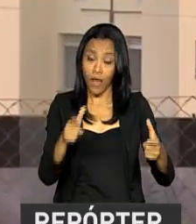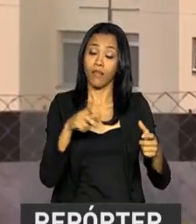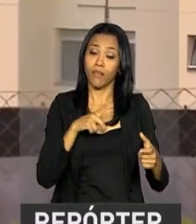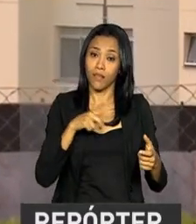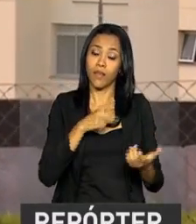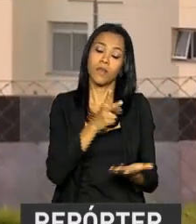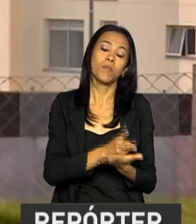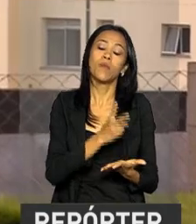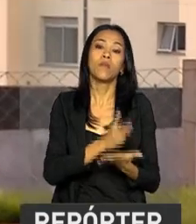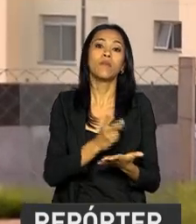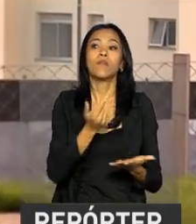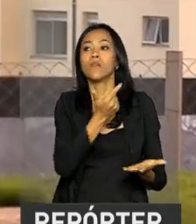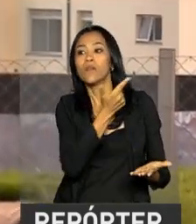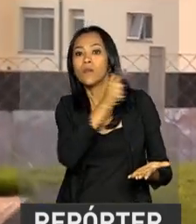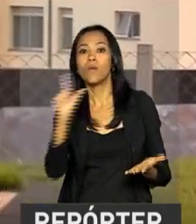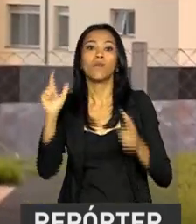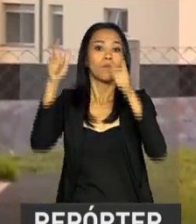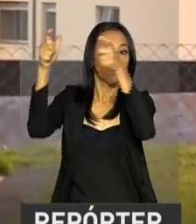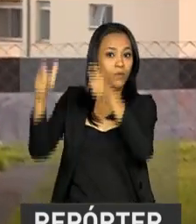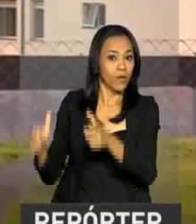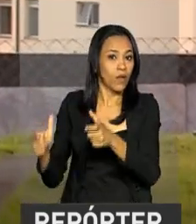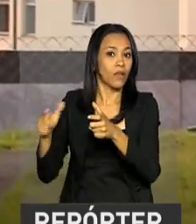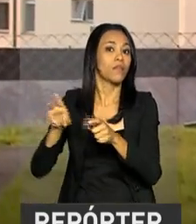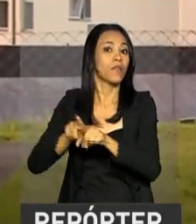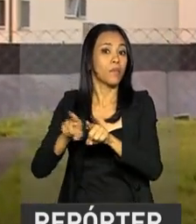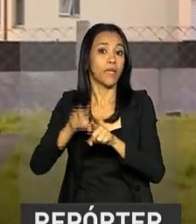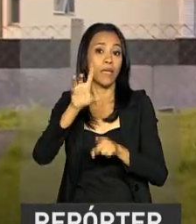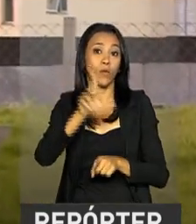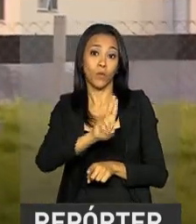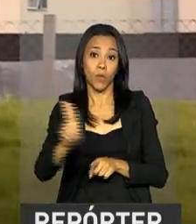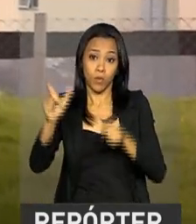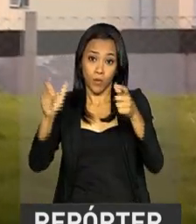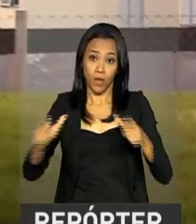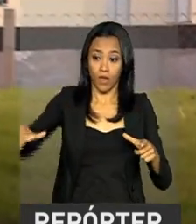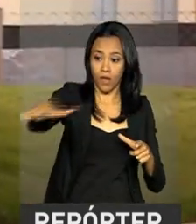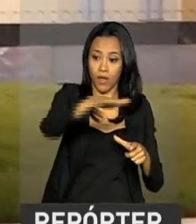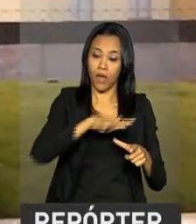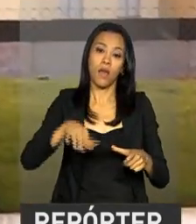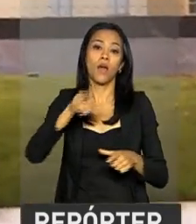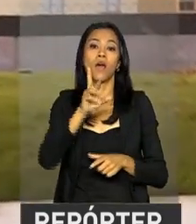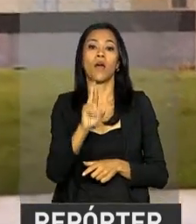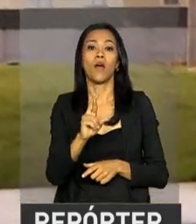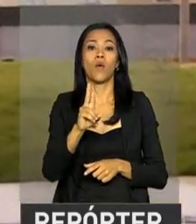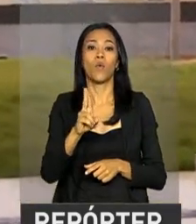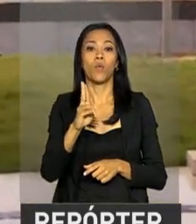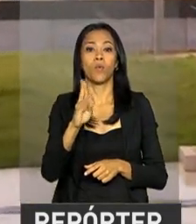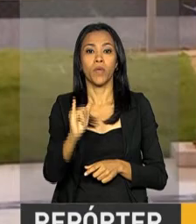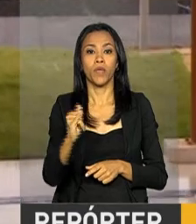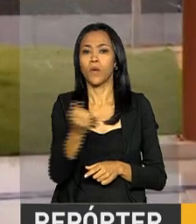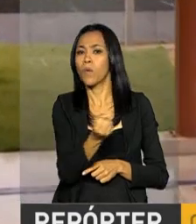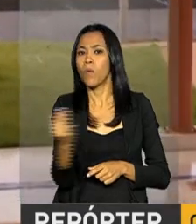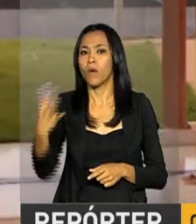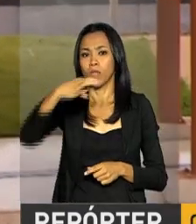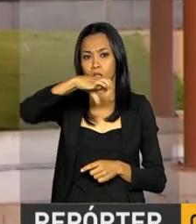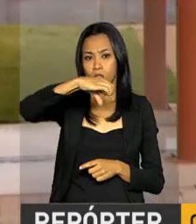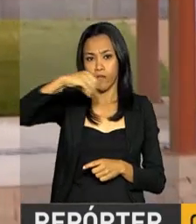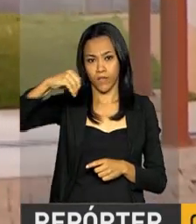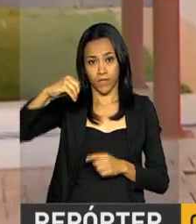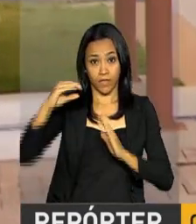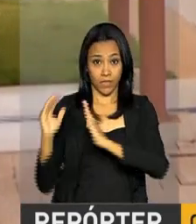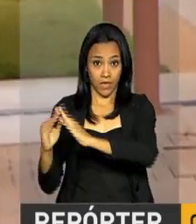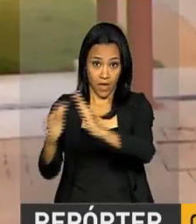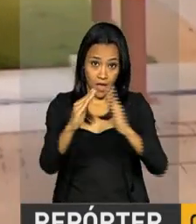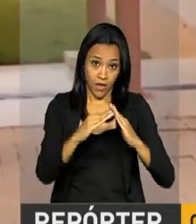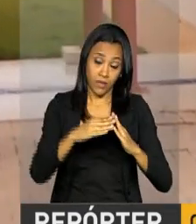vai ser desfrutado pelos moradores de Limeira. Aqui no residencial Rubi, são 900 casas, onde vão morar mais